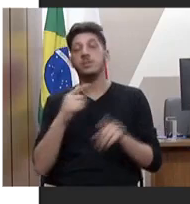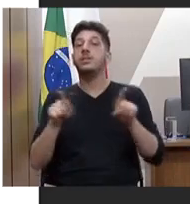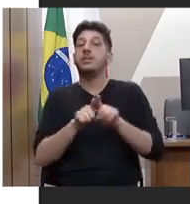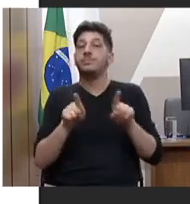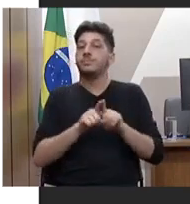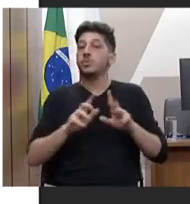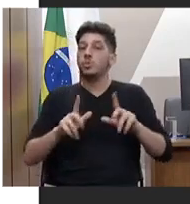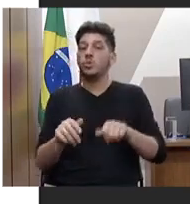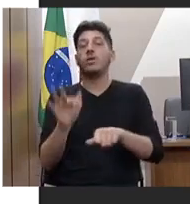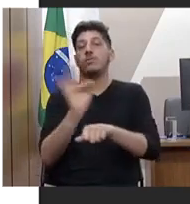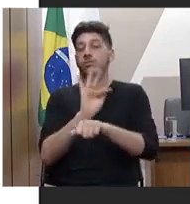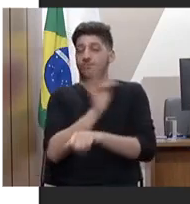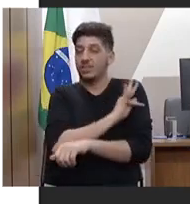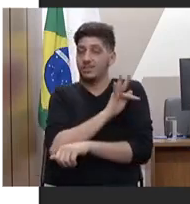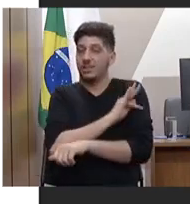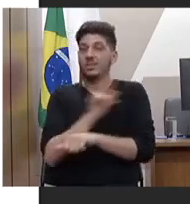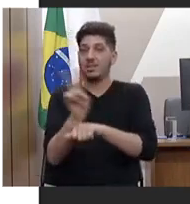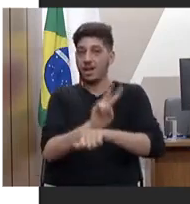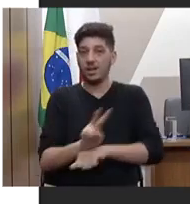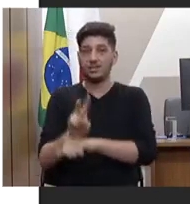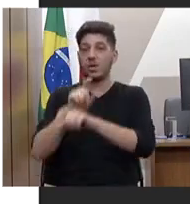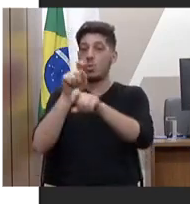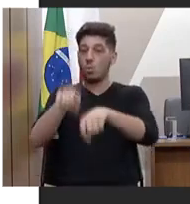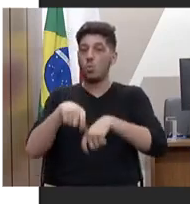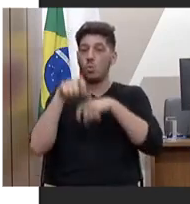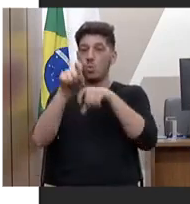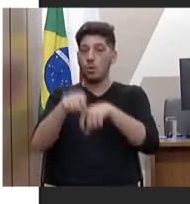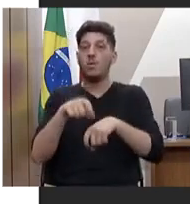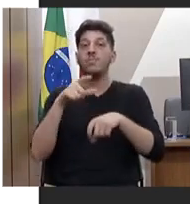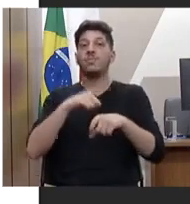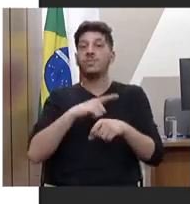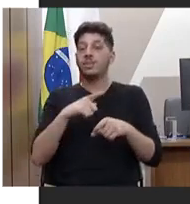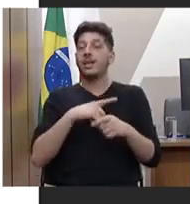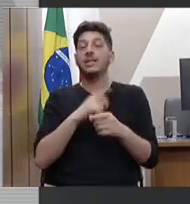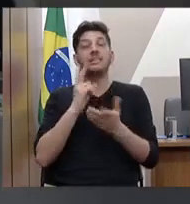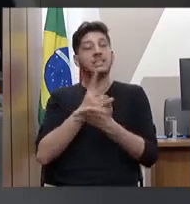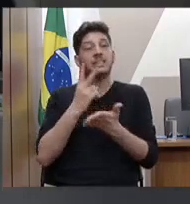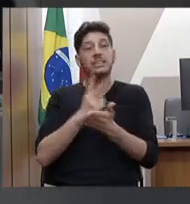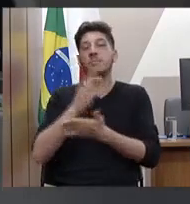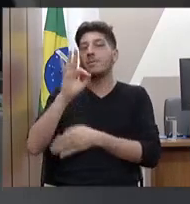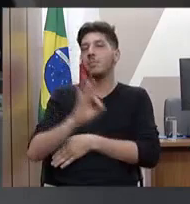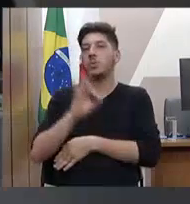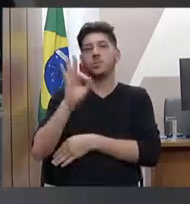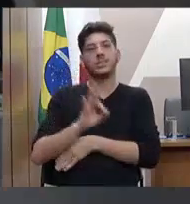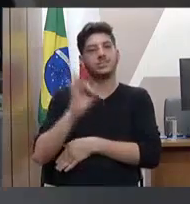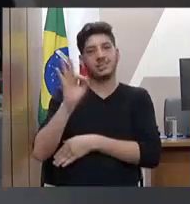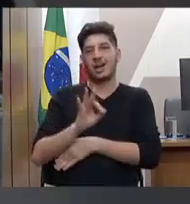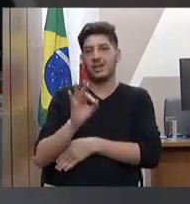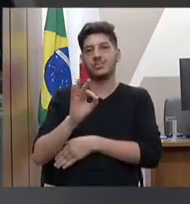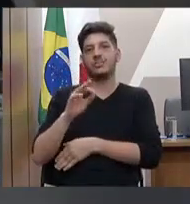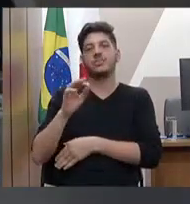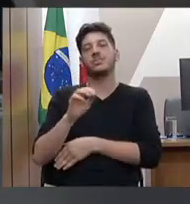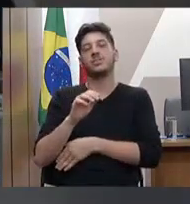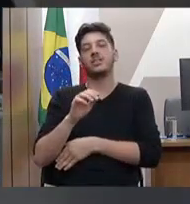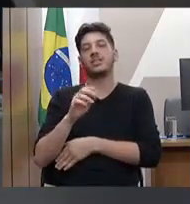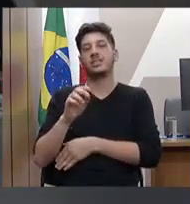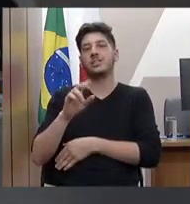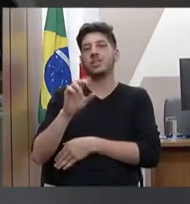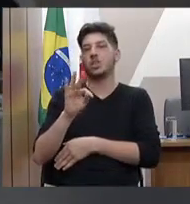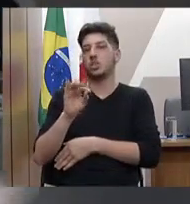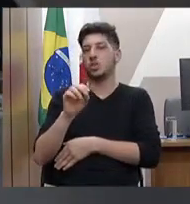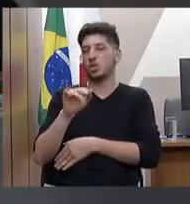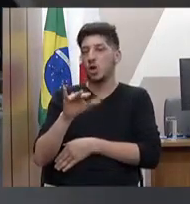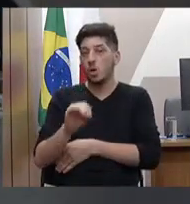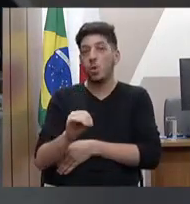existe um pote de agrotóxico sendo reutilizado Então é isso